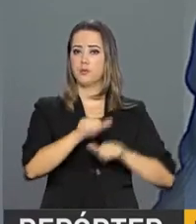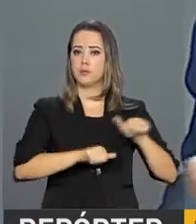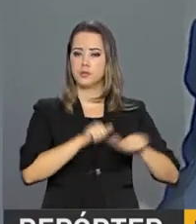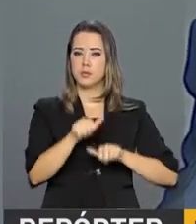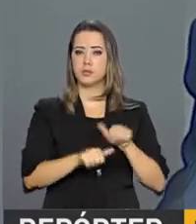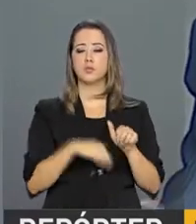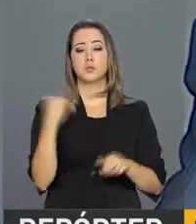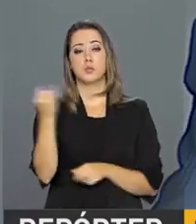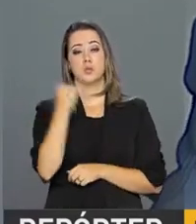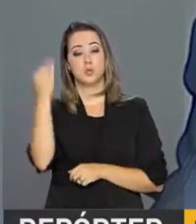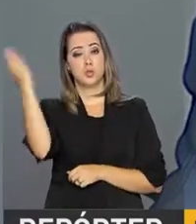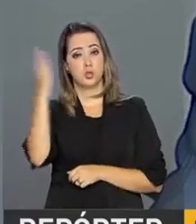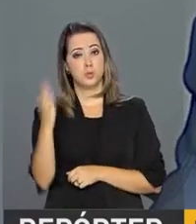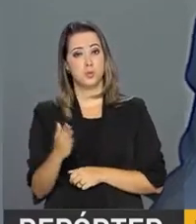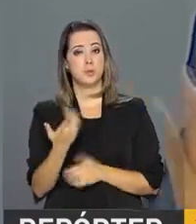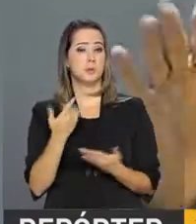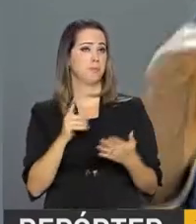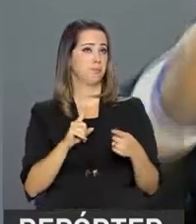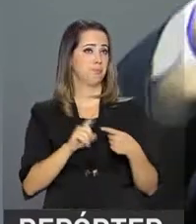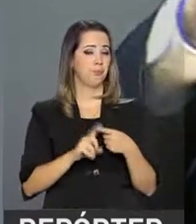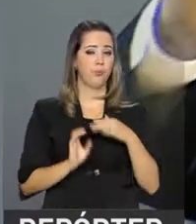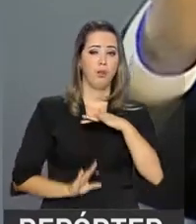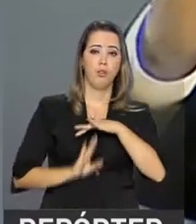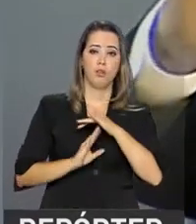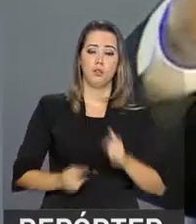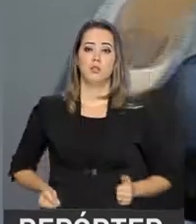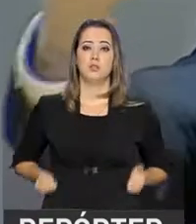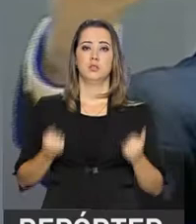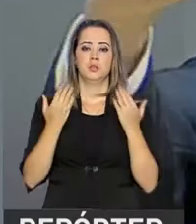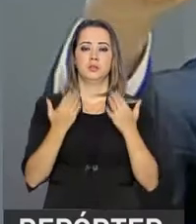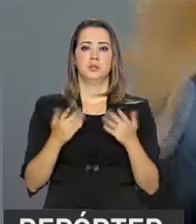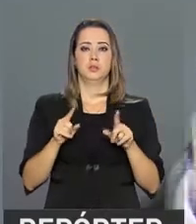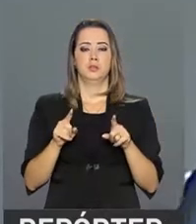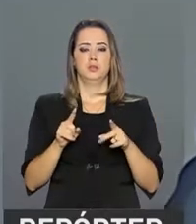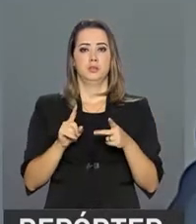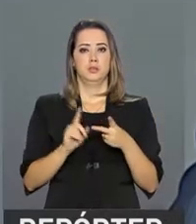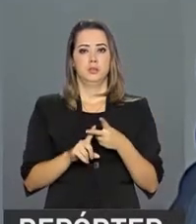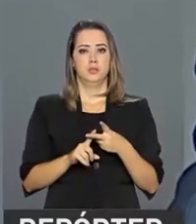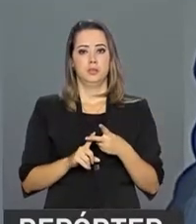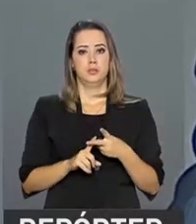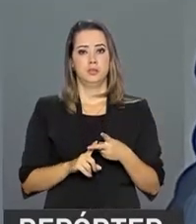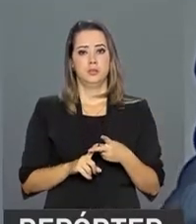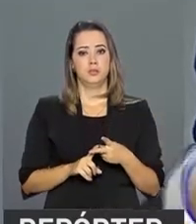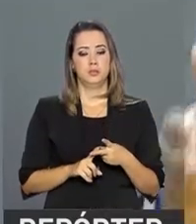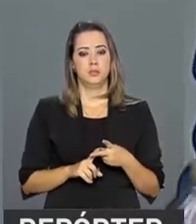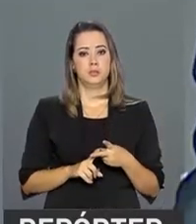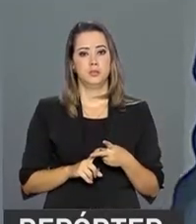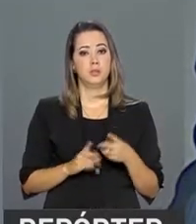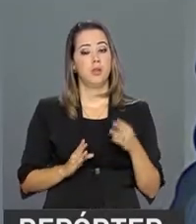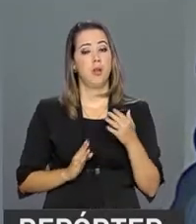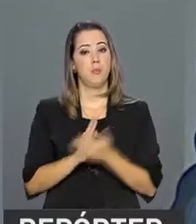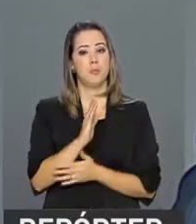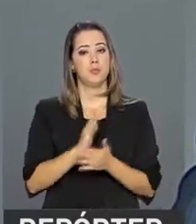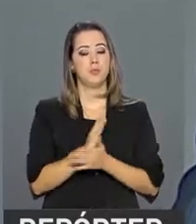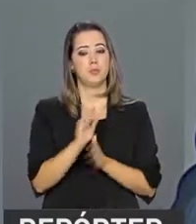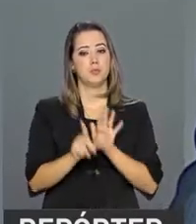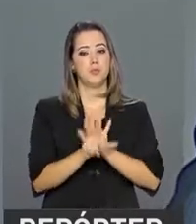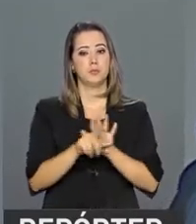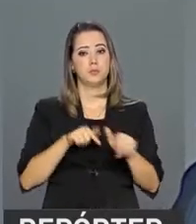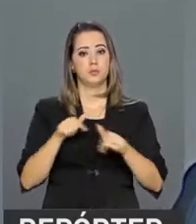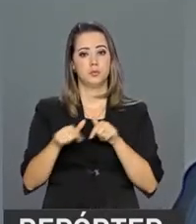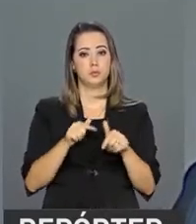aprovou o teto de gastos fundamental que fixou parâmetros de crescimento das despesas públicas aprovou a reforma trabalhista